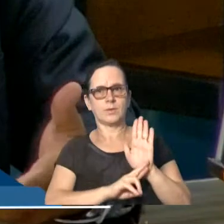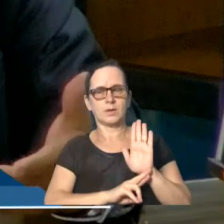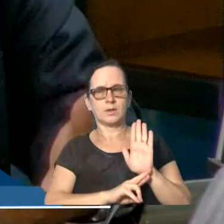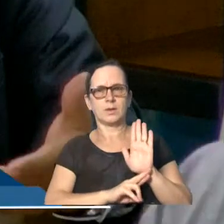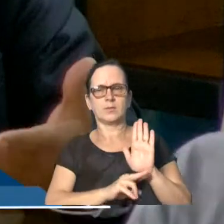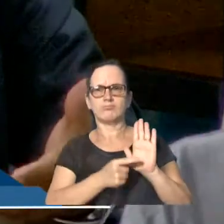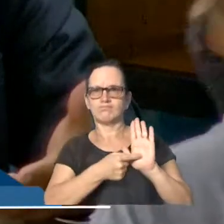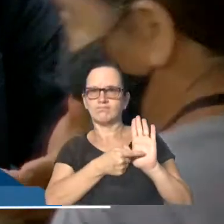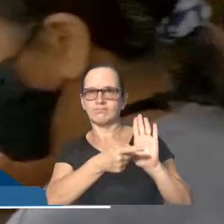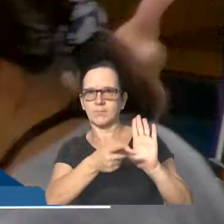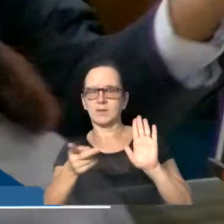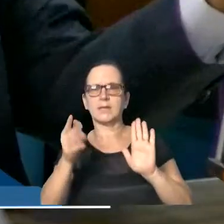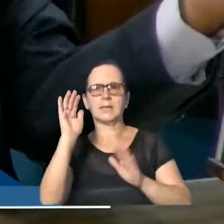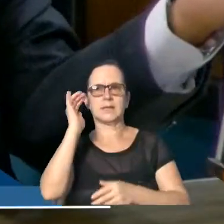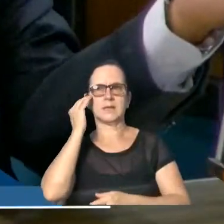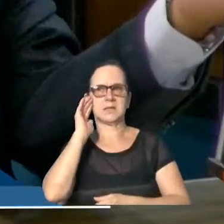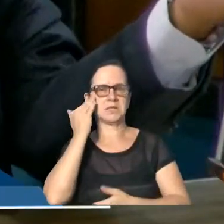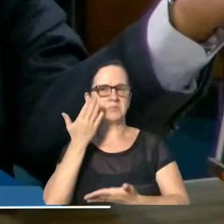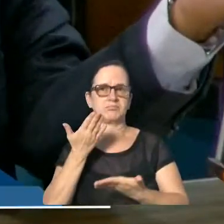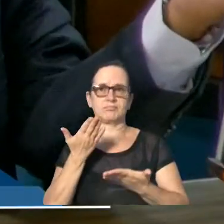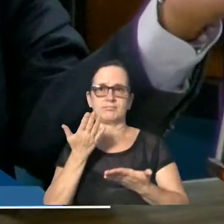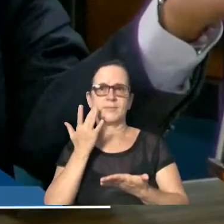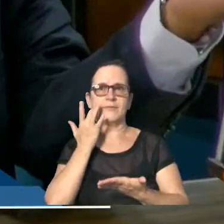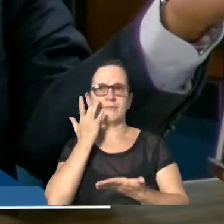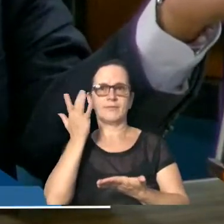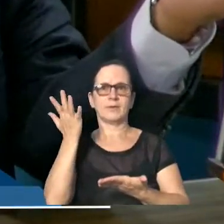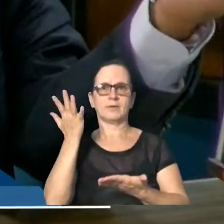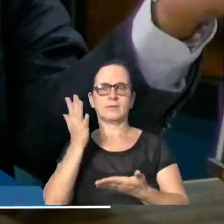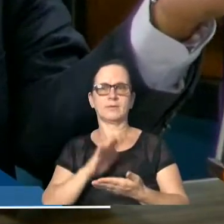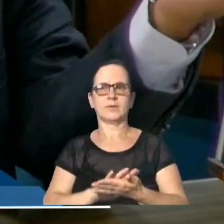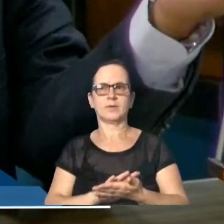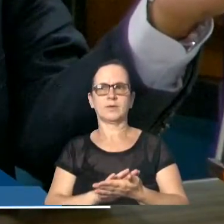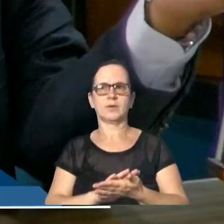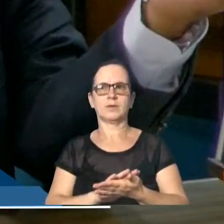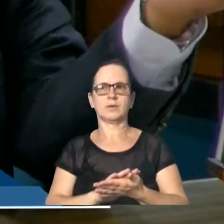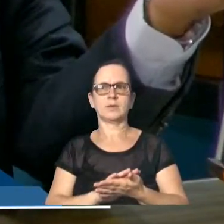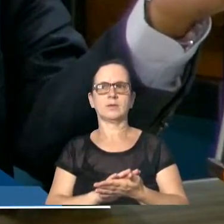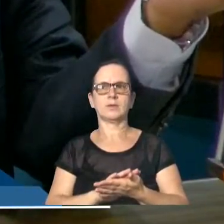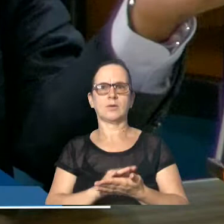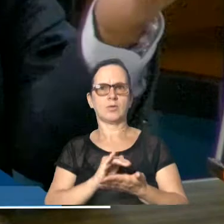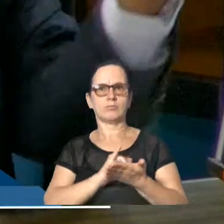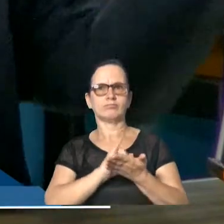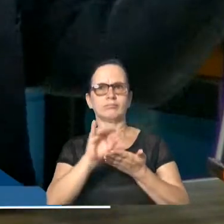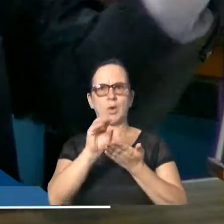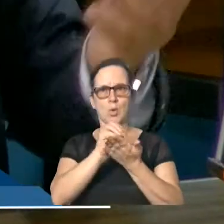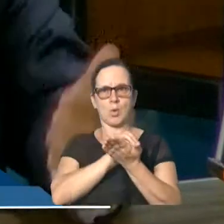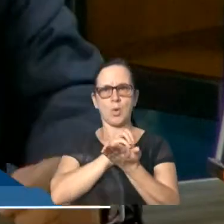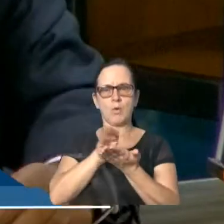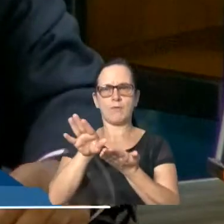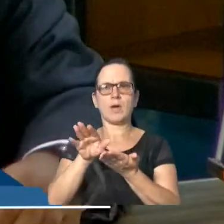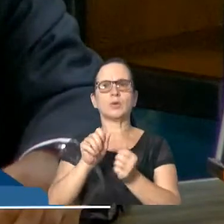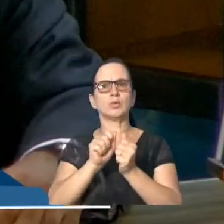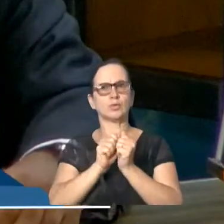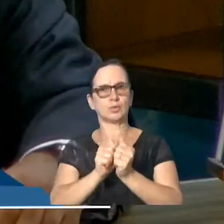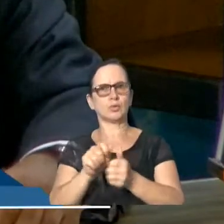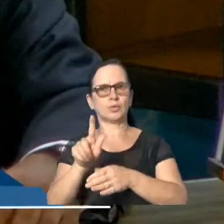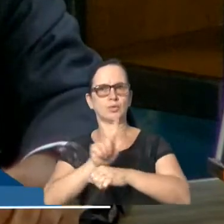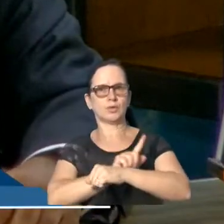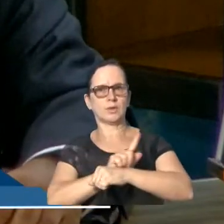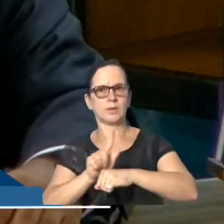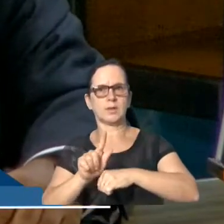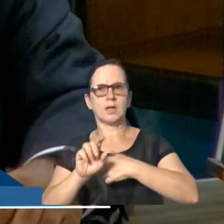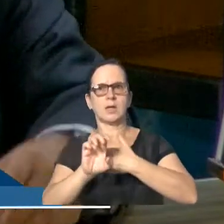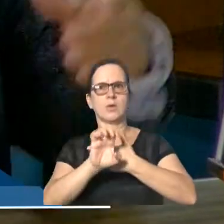aqui para Vossa Excelência entender que está fácil. Vou colocar para o senhor, vou mandar agora, e faça gestão junto ao